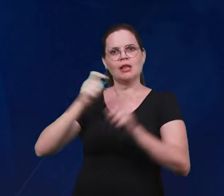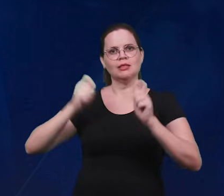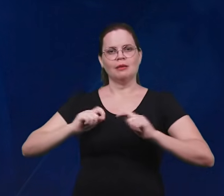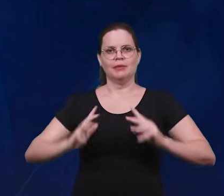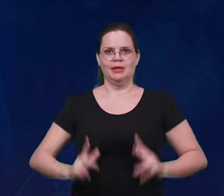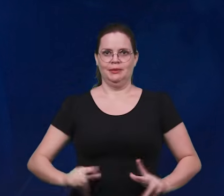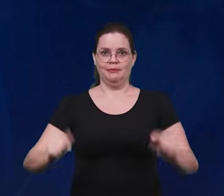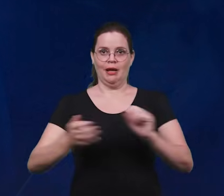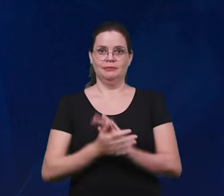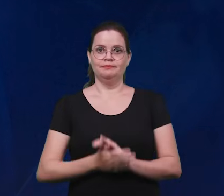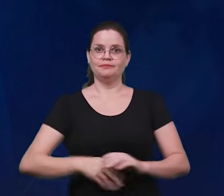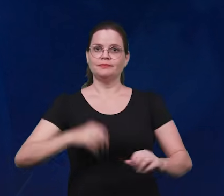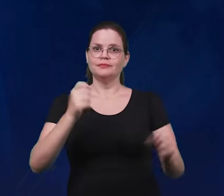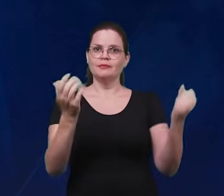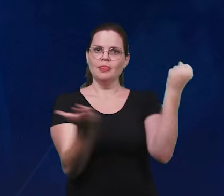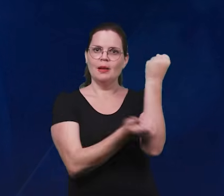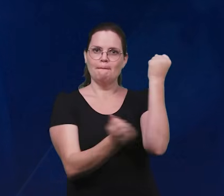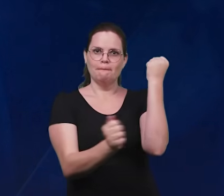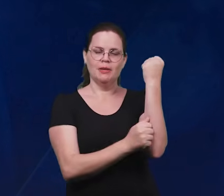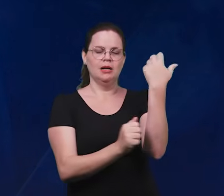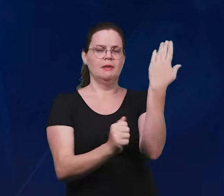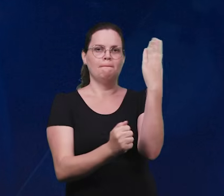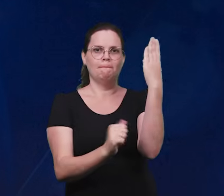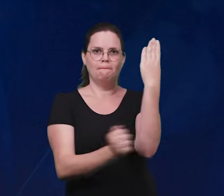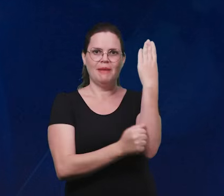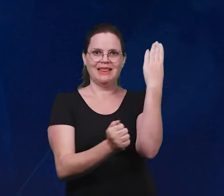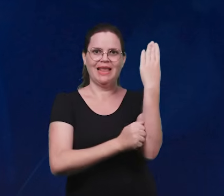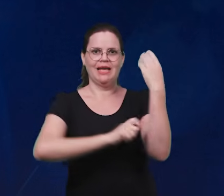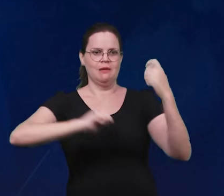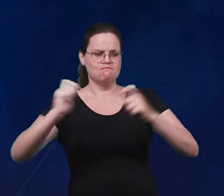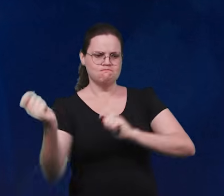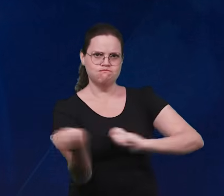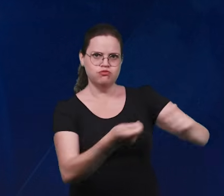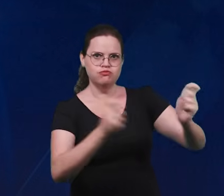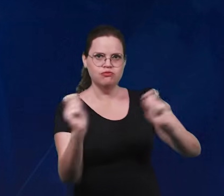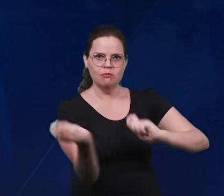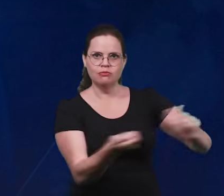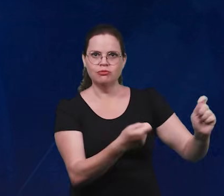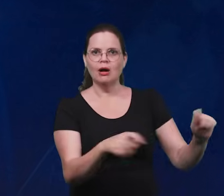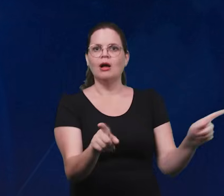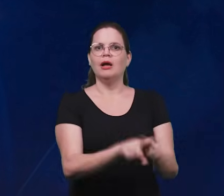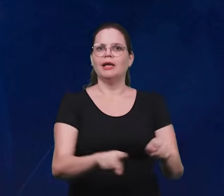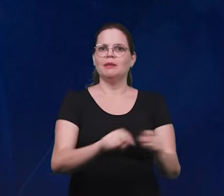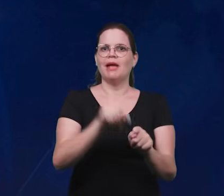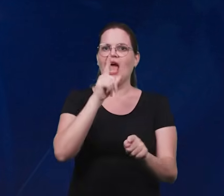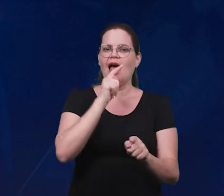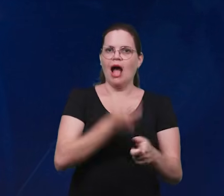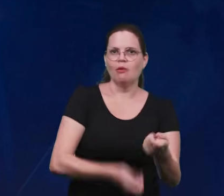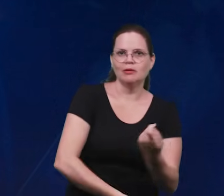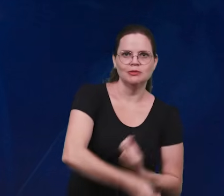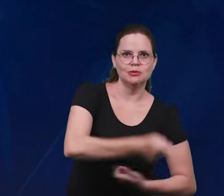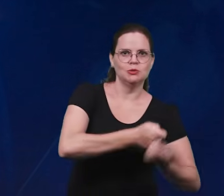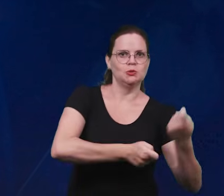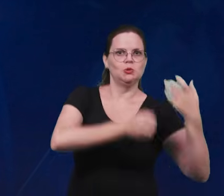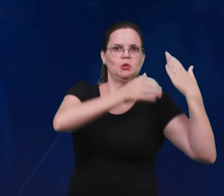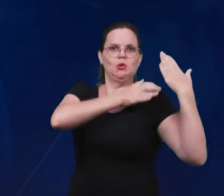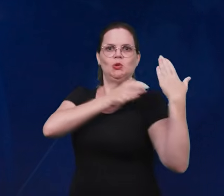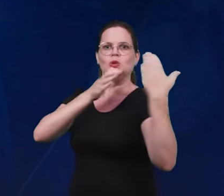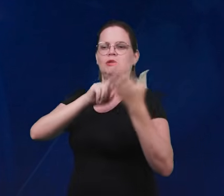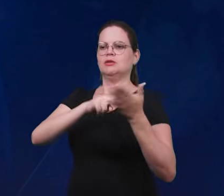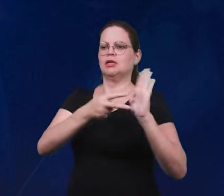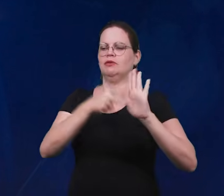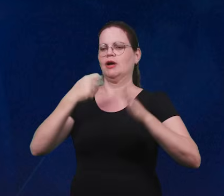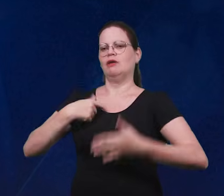e retirar a água para o altar do Senhor era a manifestação da gratidão dos gibeonitas